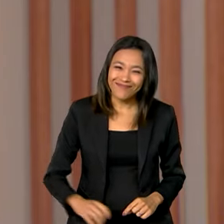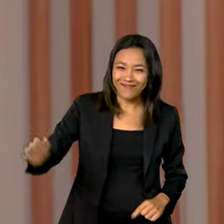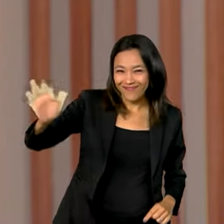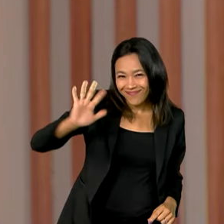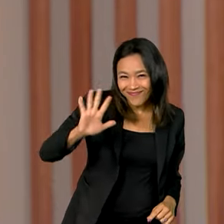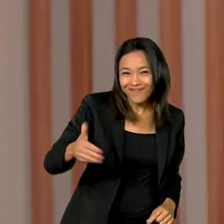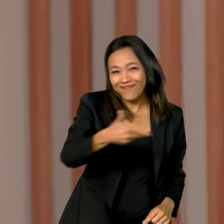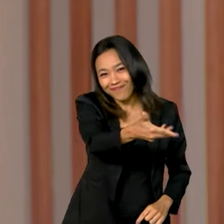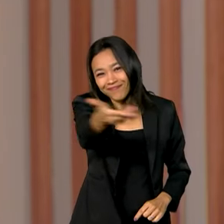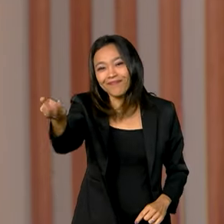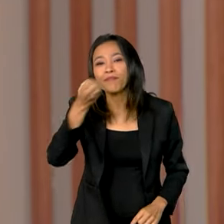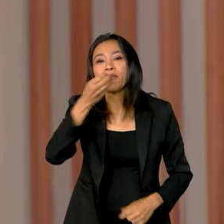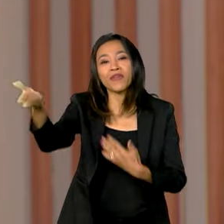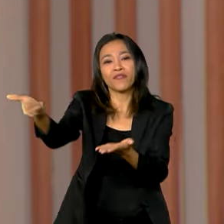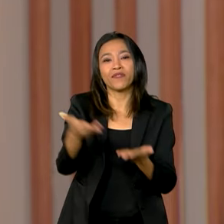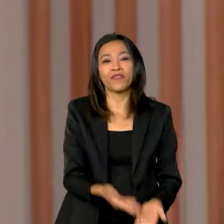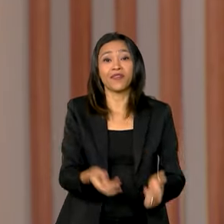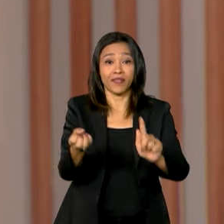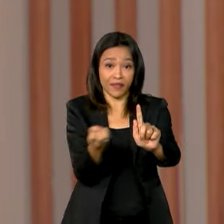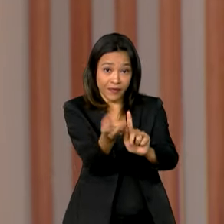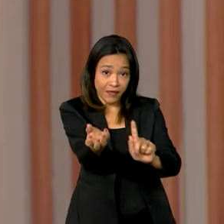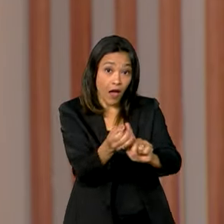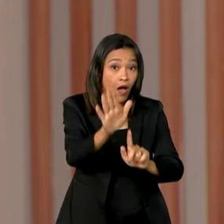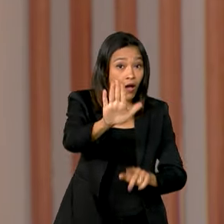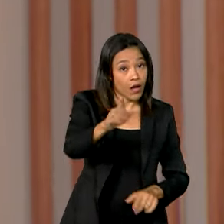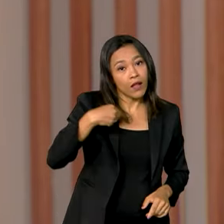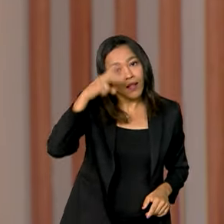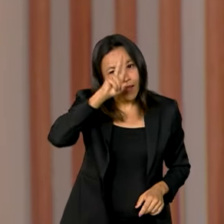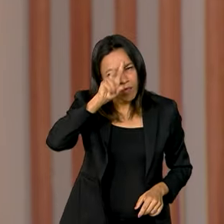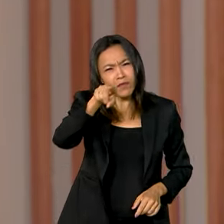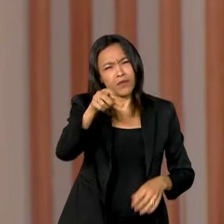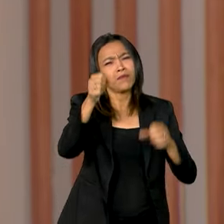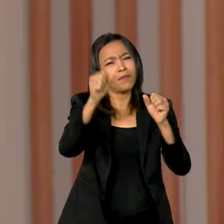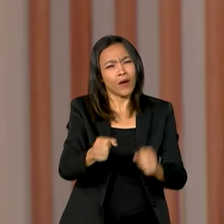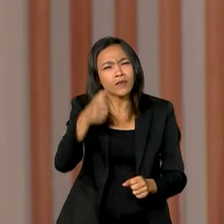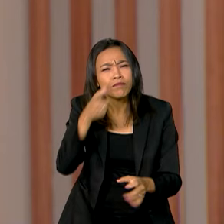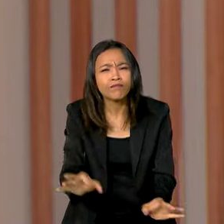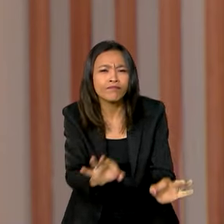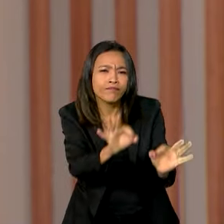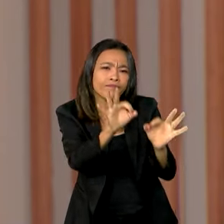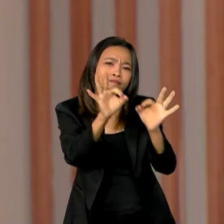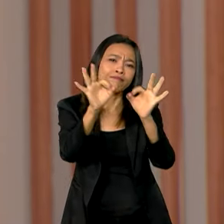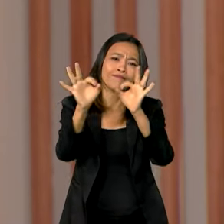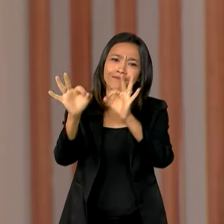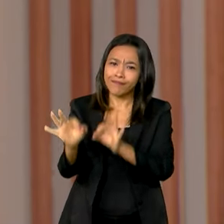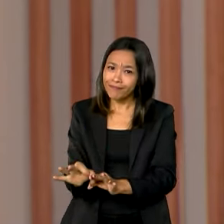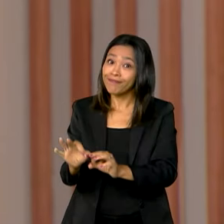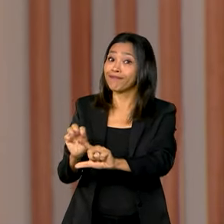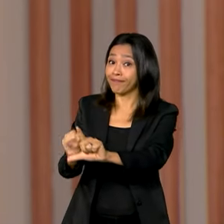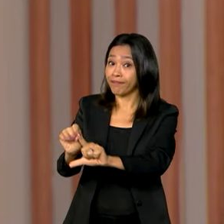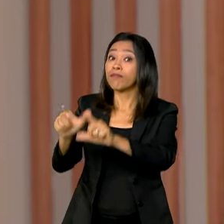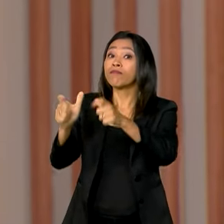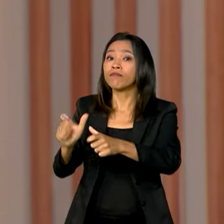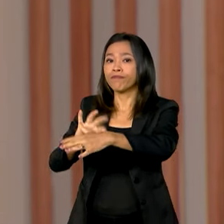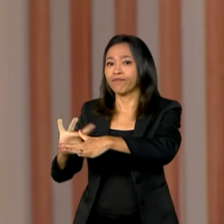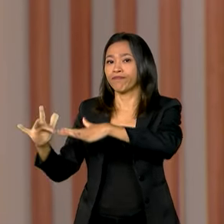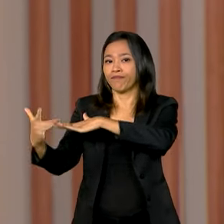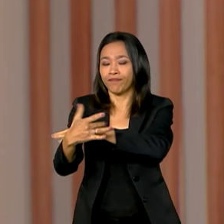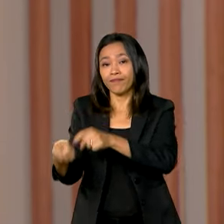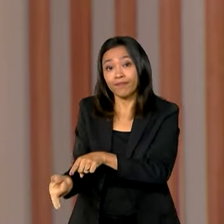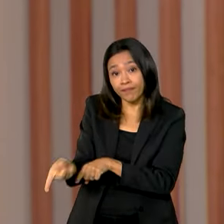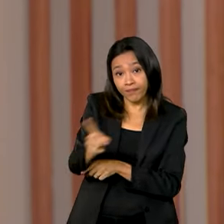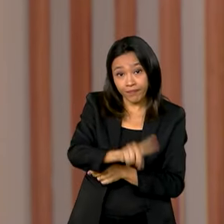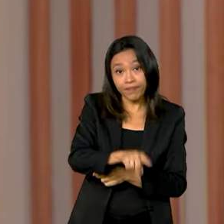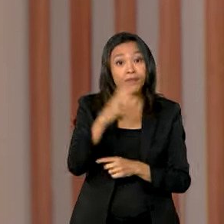Olá, seja bem-vindo ao canal Gov. Lembrando que você pode nos acompanhar também ao vivo pelas redes sociais e